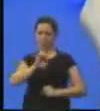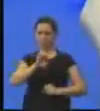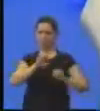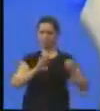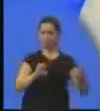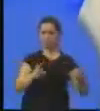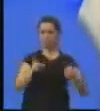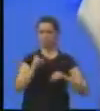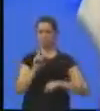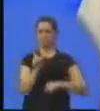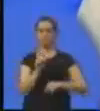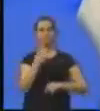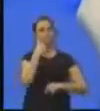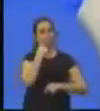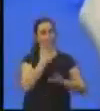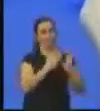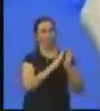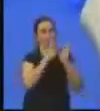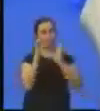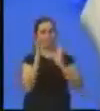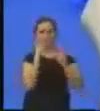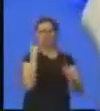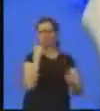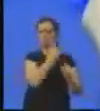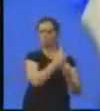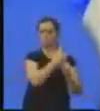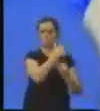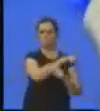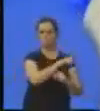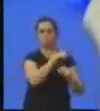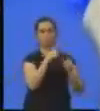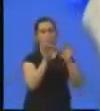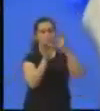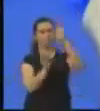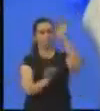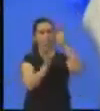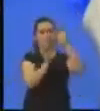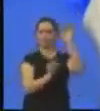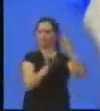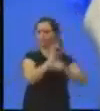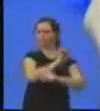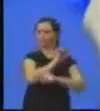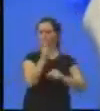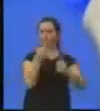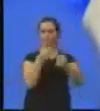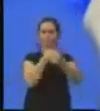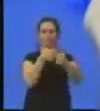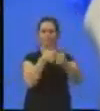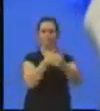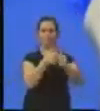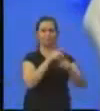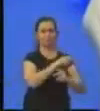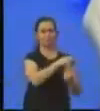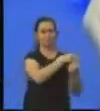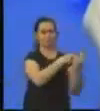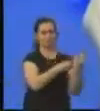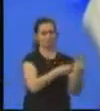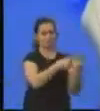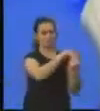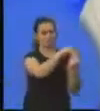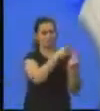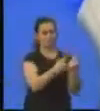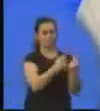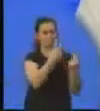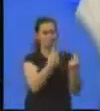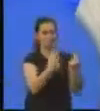quiser. O lado, ele não vai encontrar outra reta, porque eles são paralelos. Então, no π sobre 2 e no 3π sobre 2, eu não